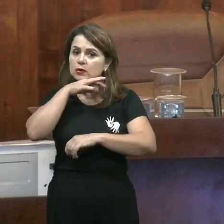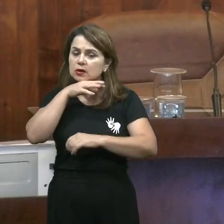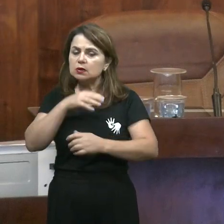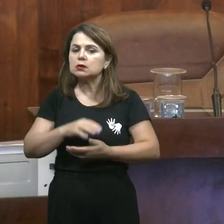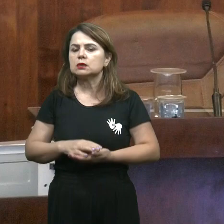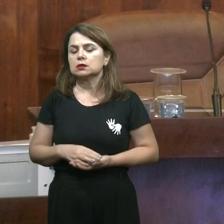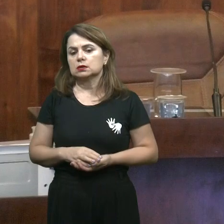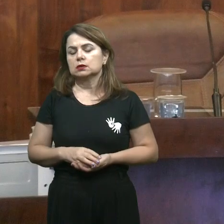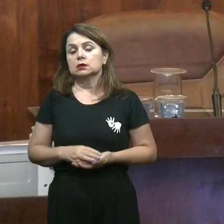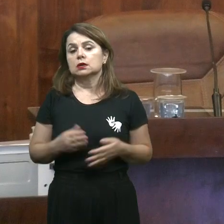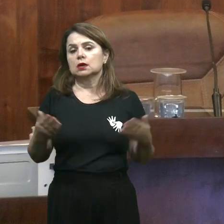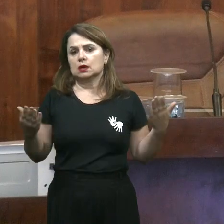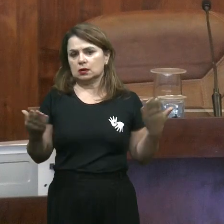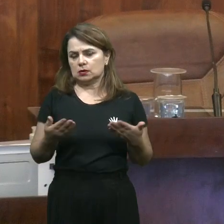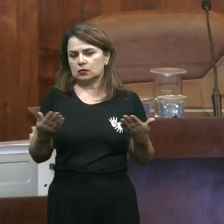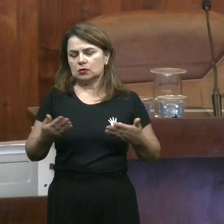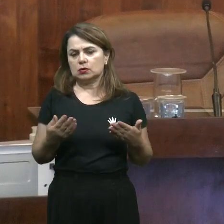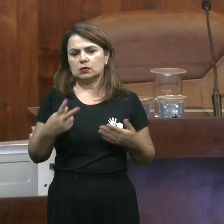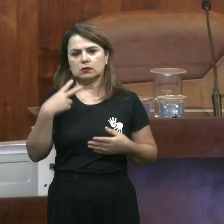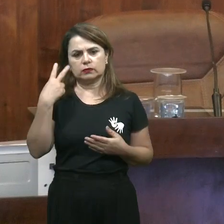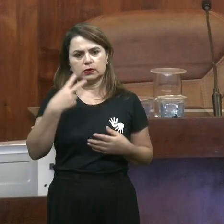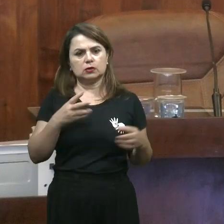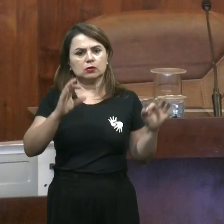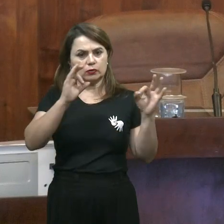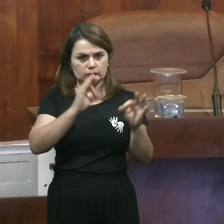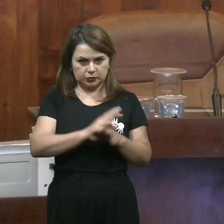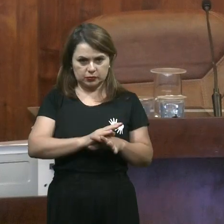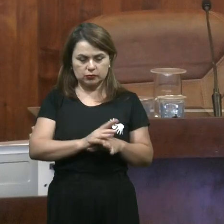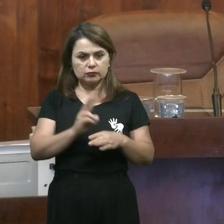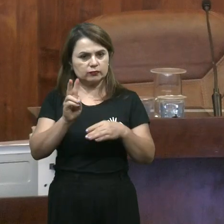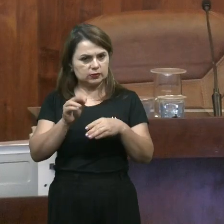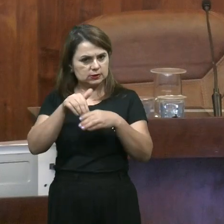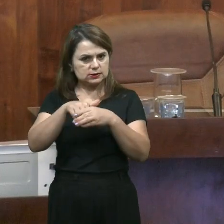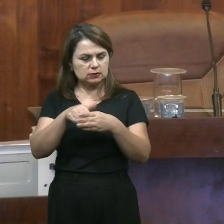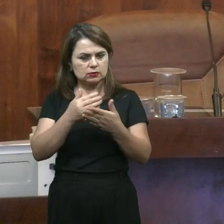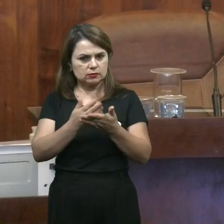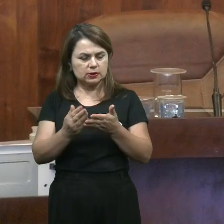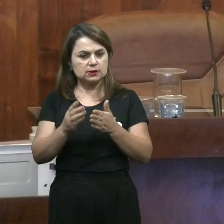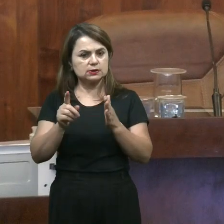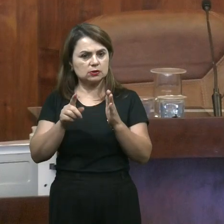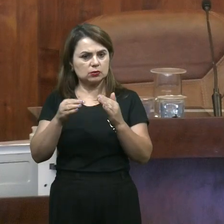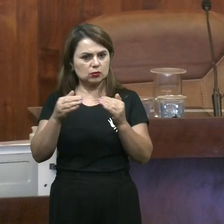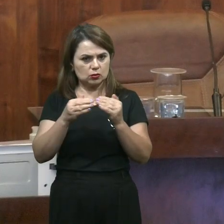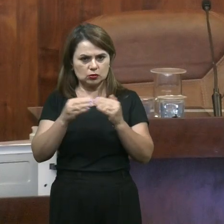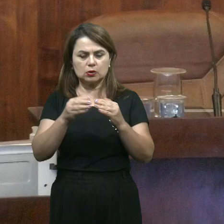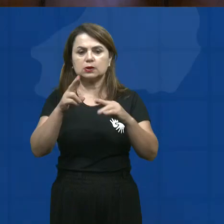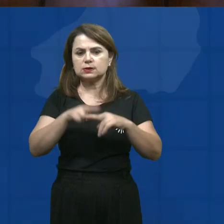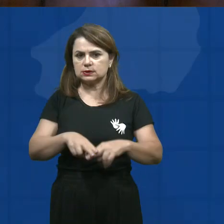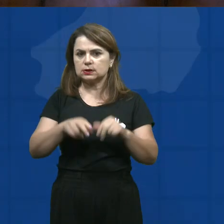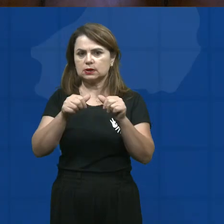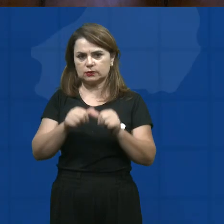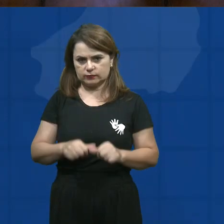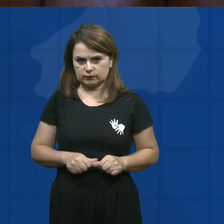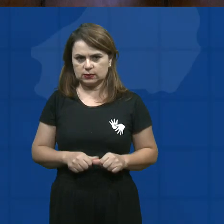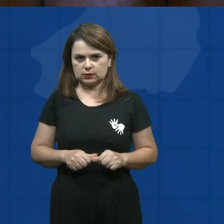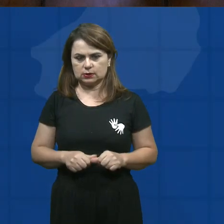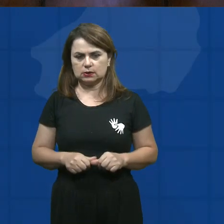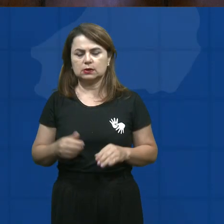requerimento, não havendo vereadores inscritos, está iniciada a discussão, está em votação. Os vereadores que estão favoráveis, permaneçam como se encontram.